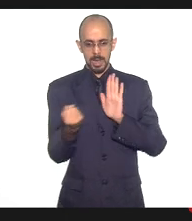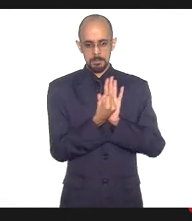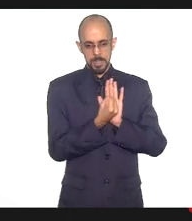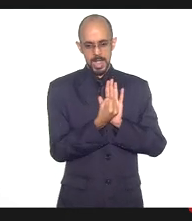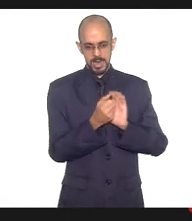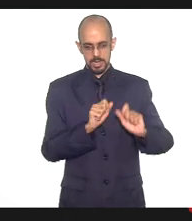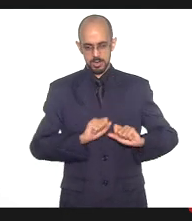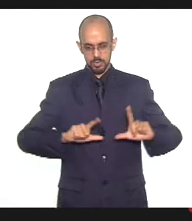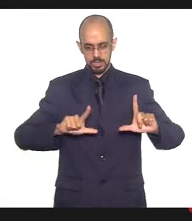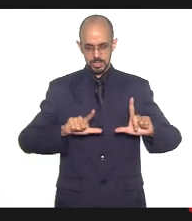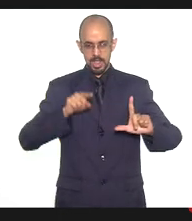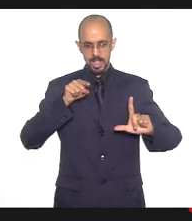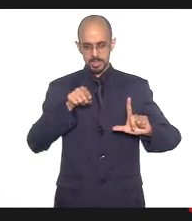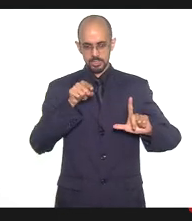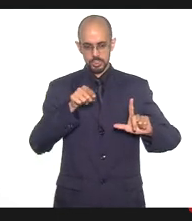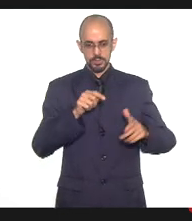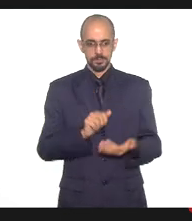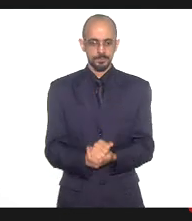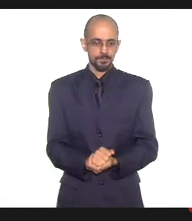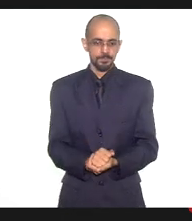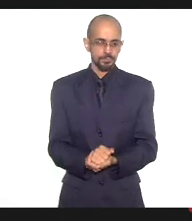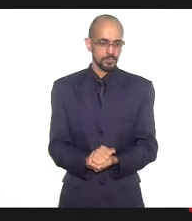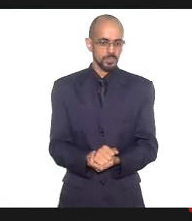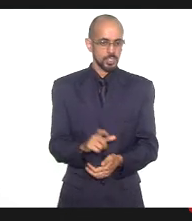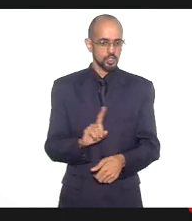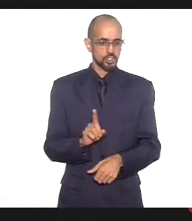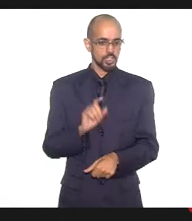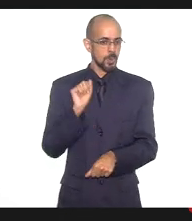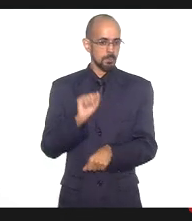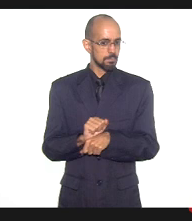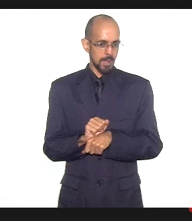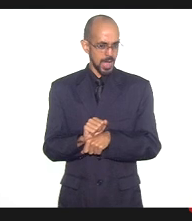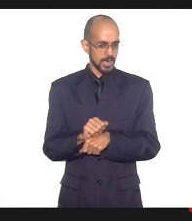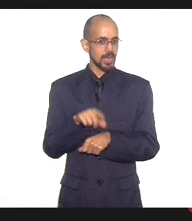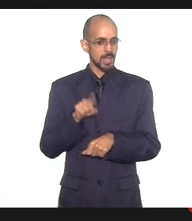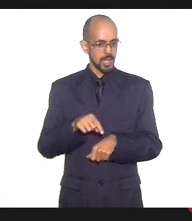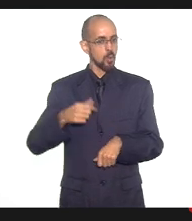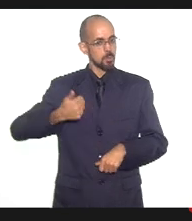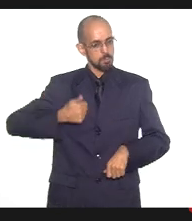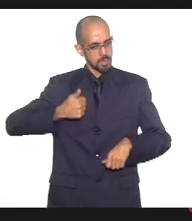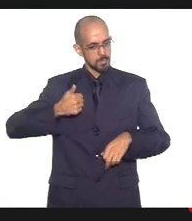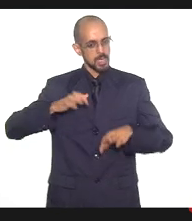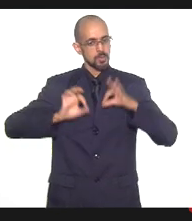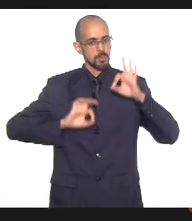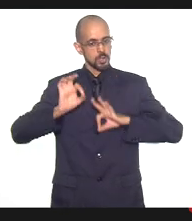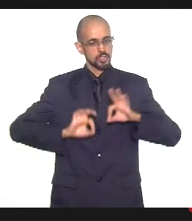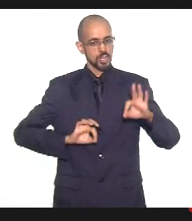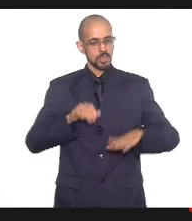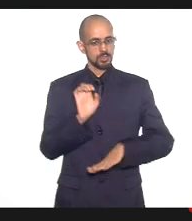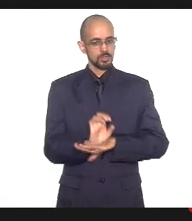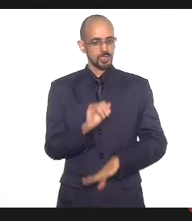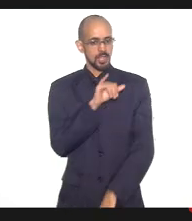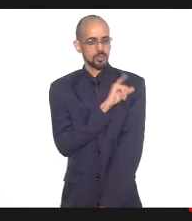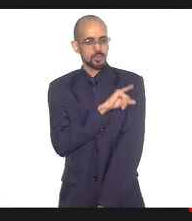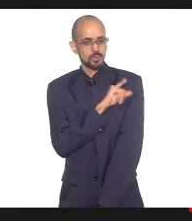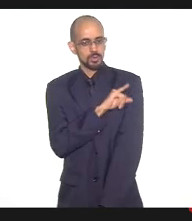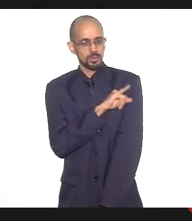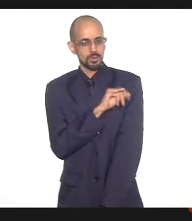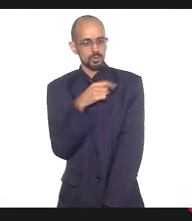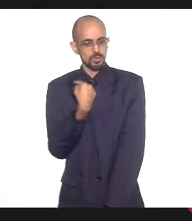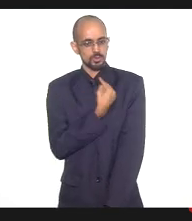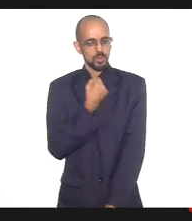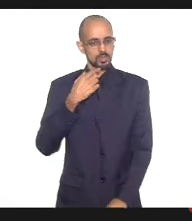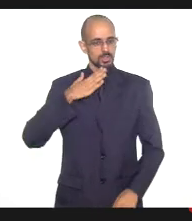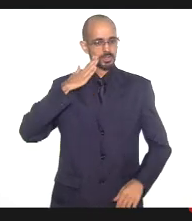E a gente não para por aqui, eu acho que esse é o primeiro projeto no Rio de Janeiro, a gente sabe